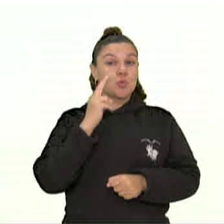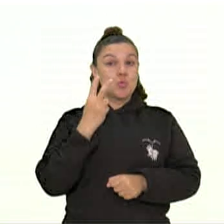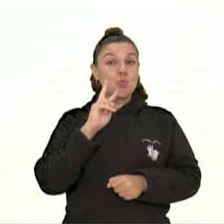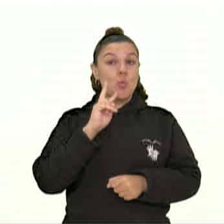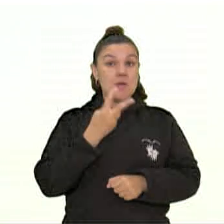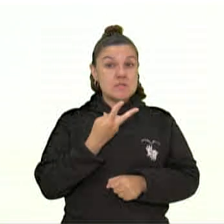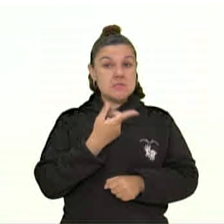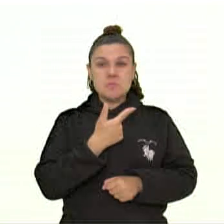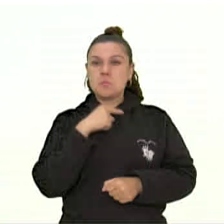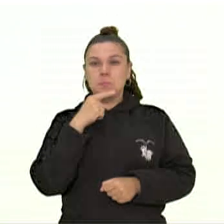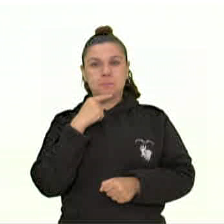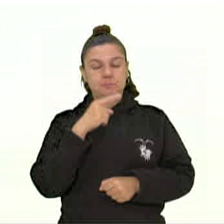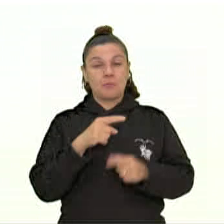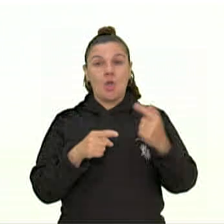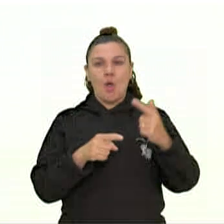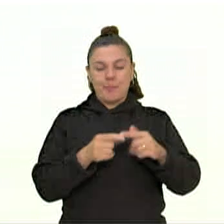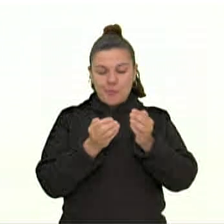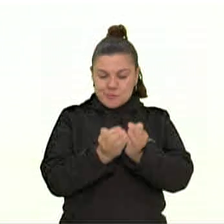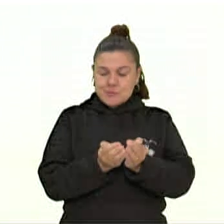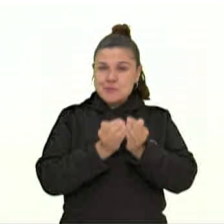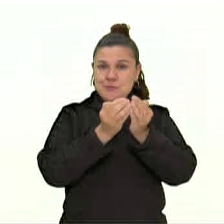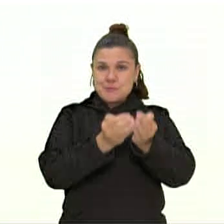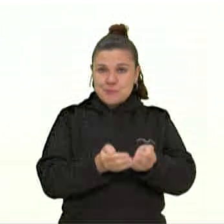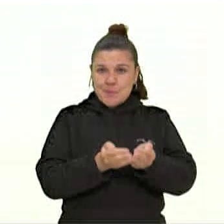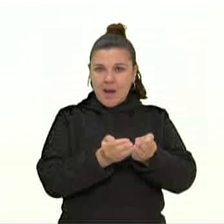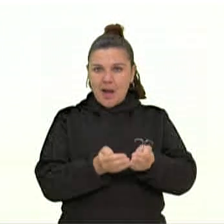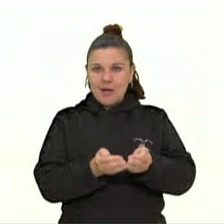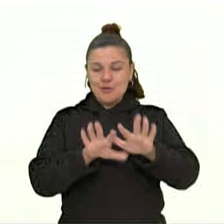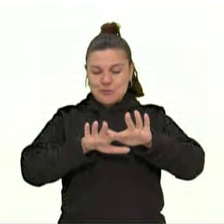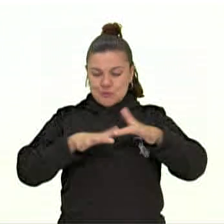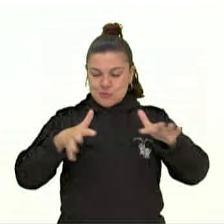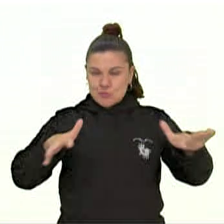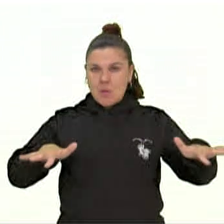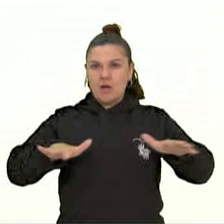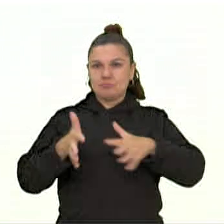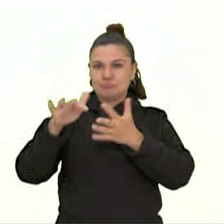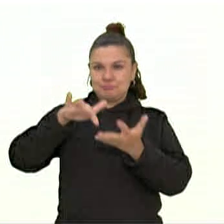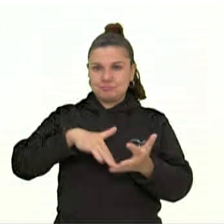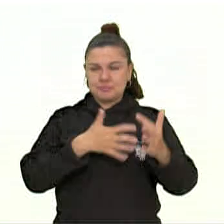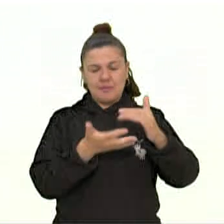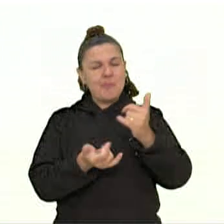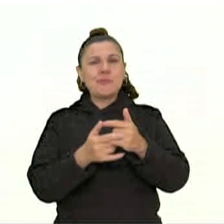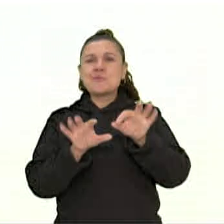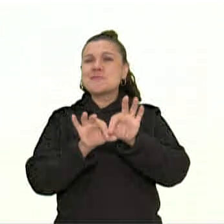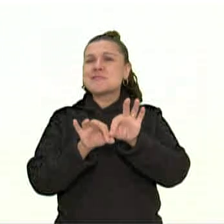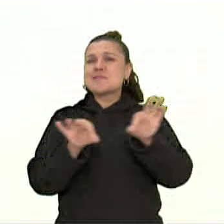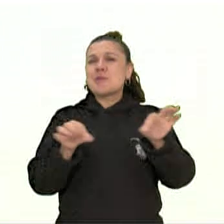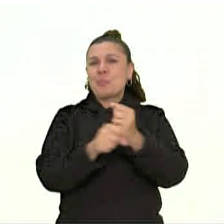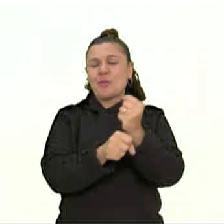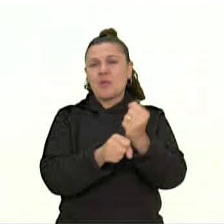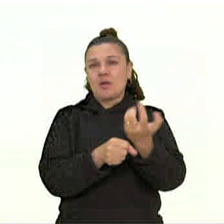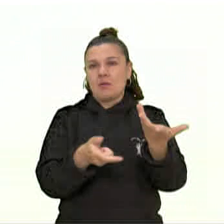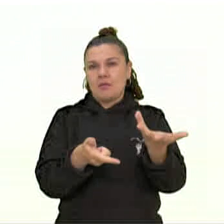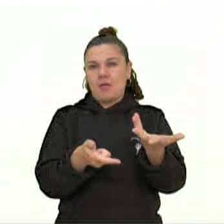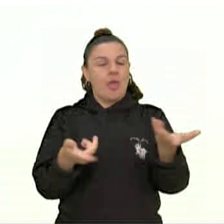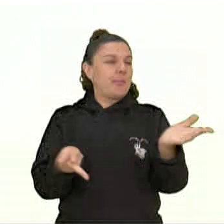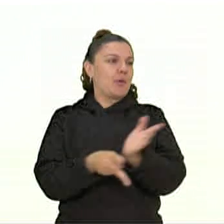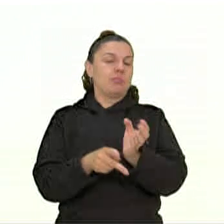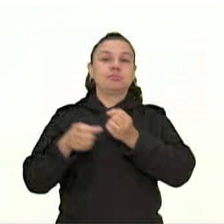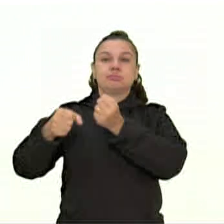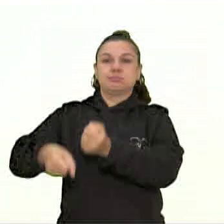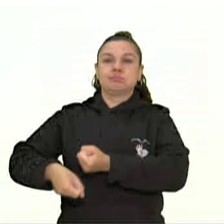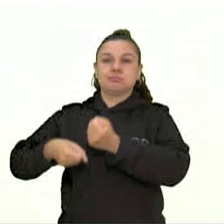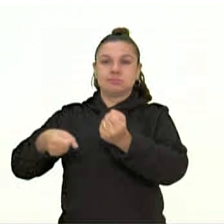travessia. Então, as embarcações que eles escolhem para essa travessia são muito precárias, são muito caseiras, né? Atravessam em banheiras, em